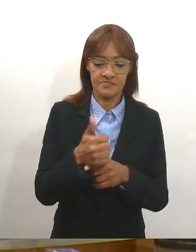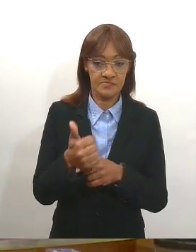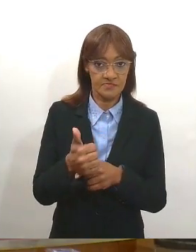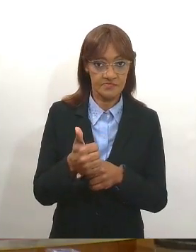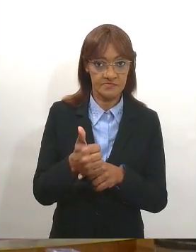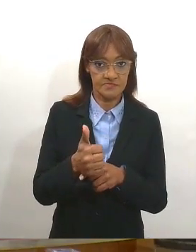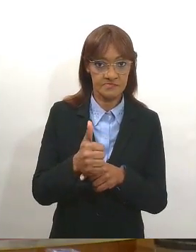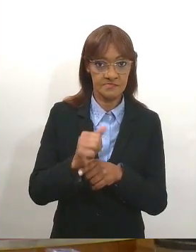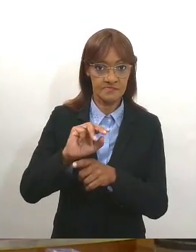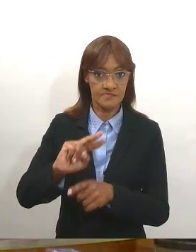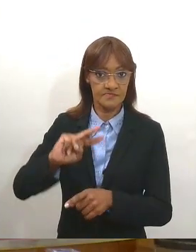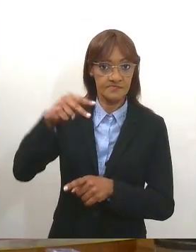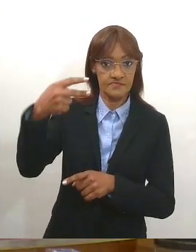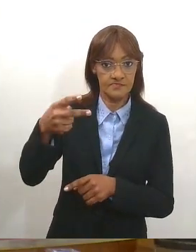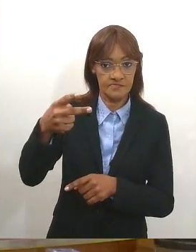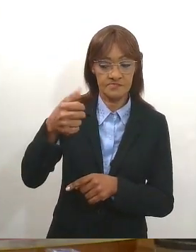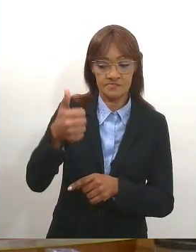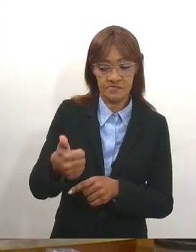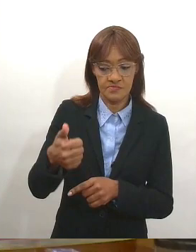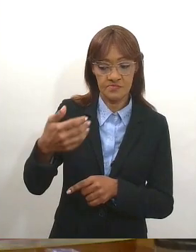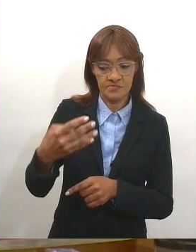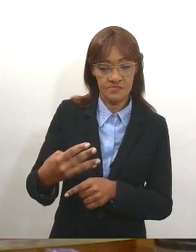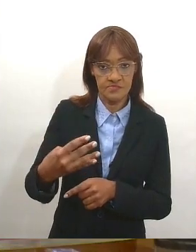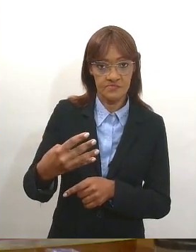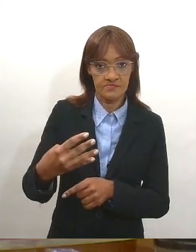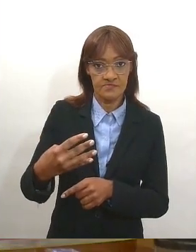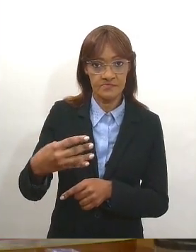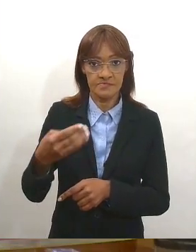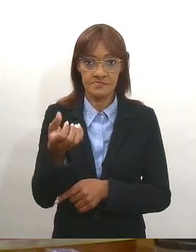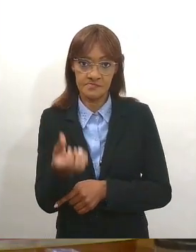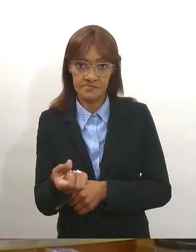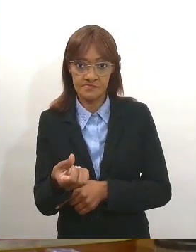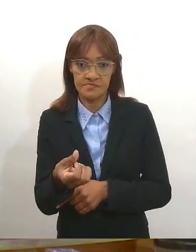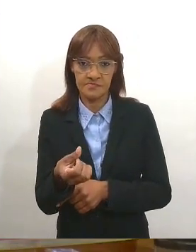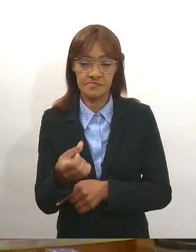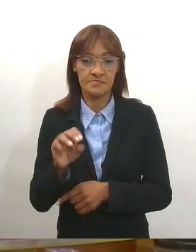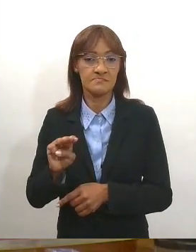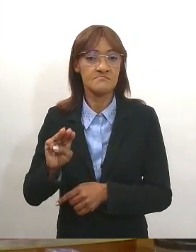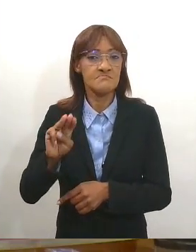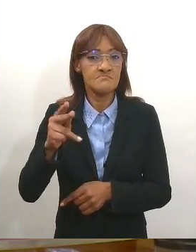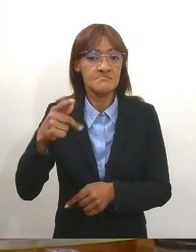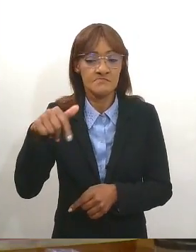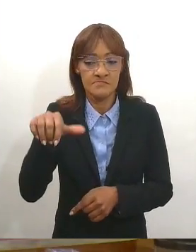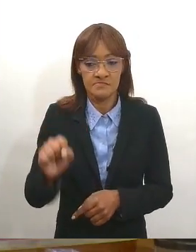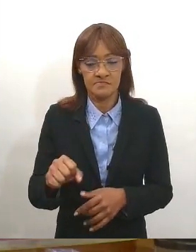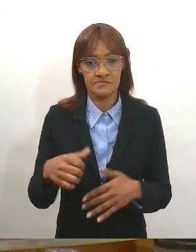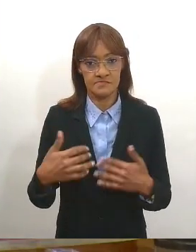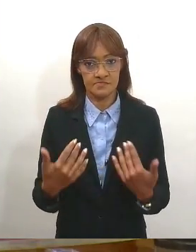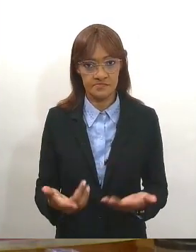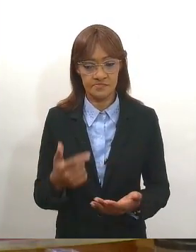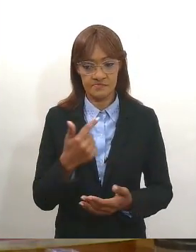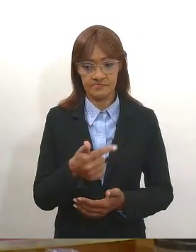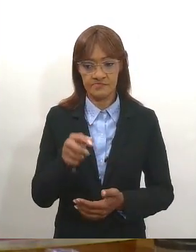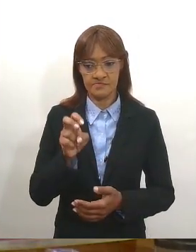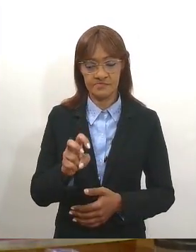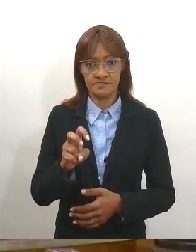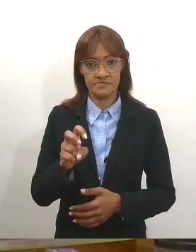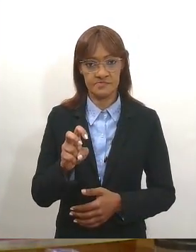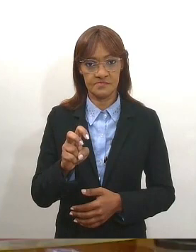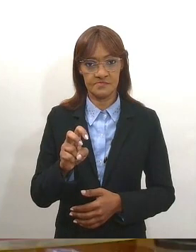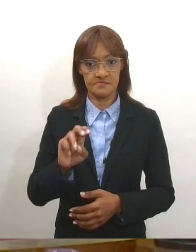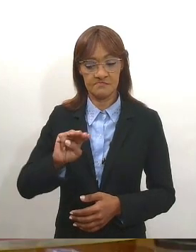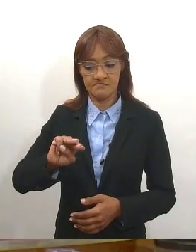146 milhões de reais. 25 milhões a mais em apenas um ano o